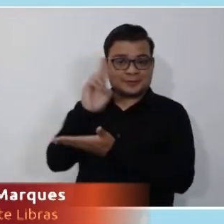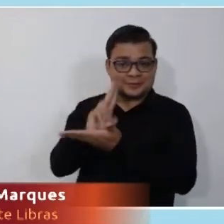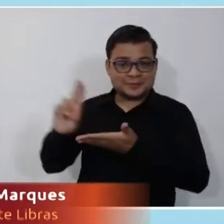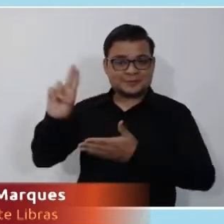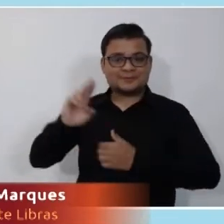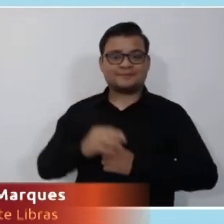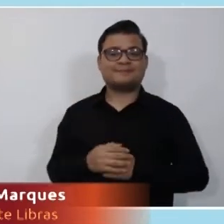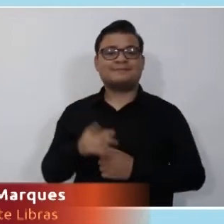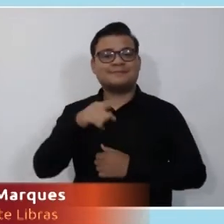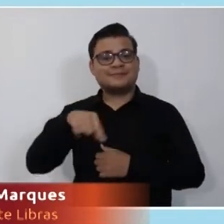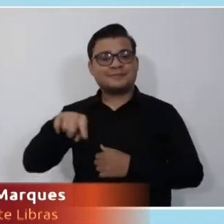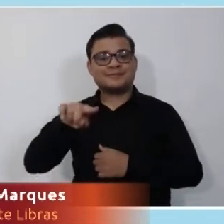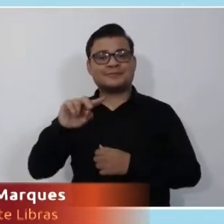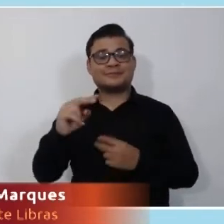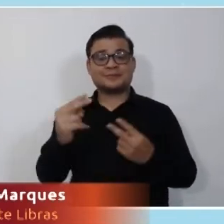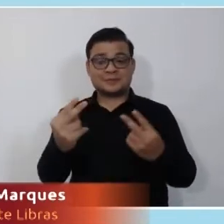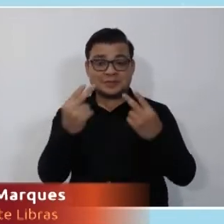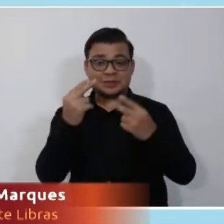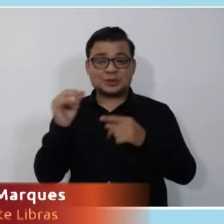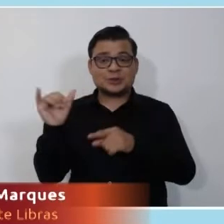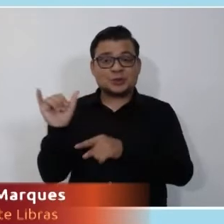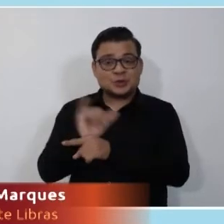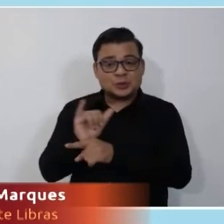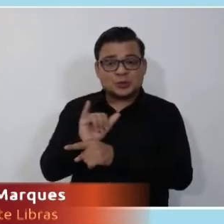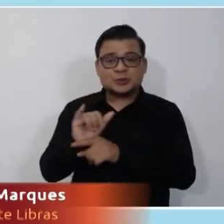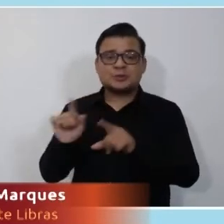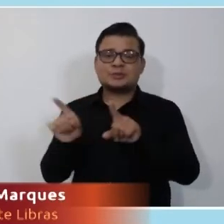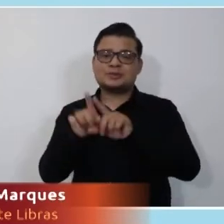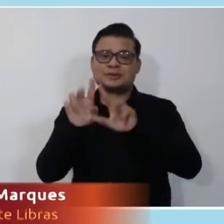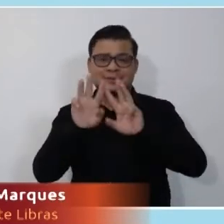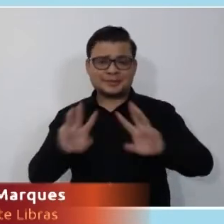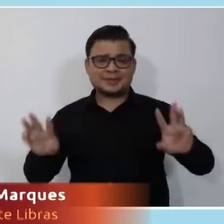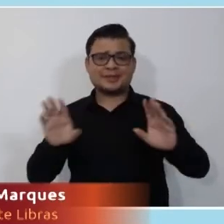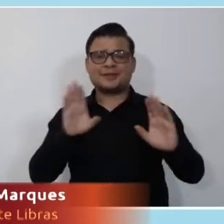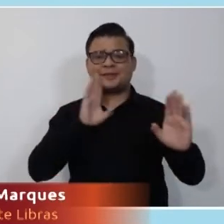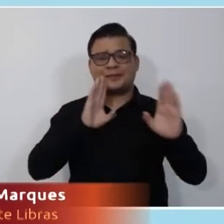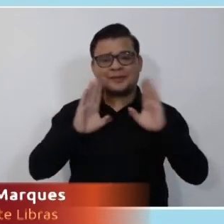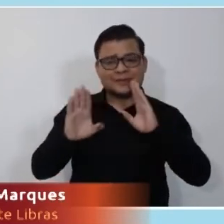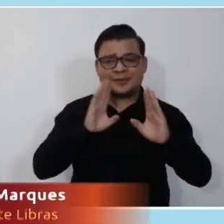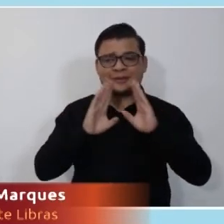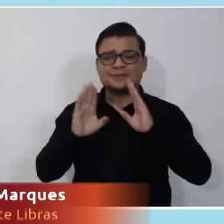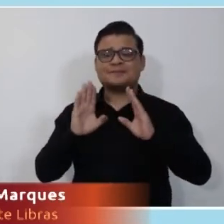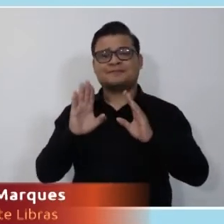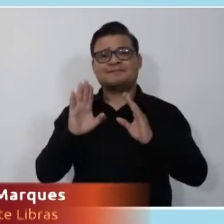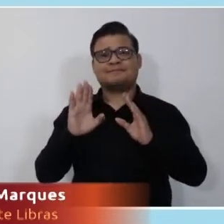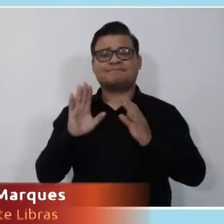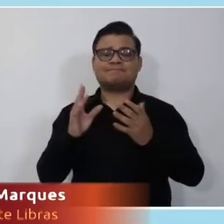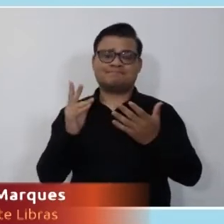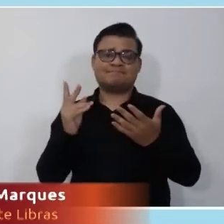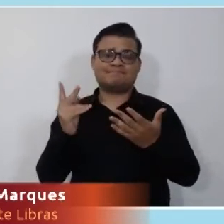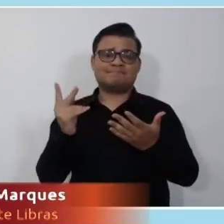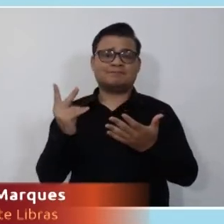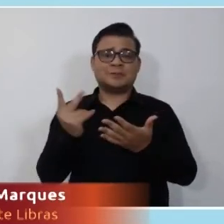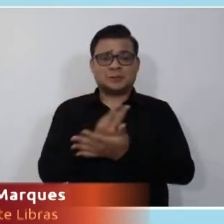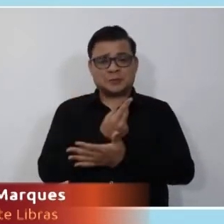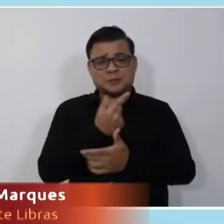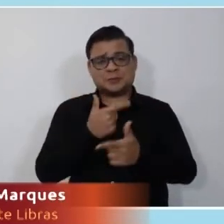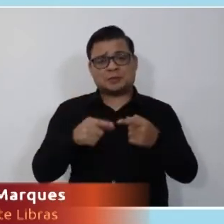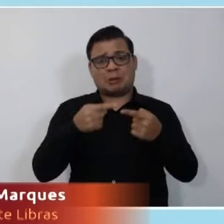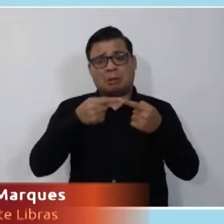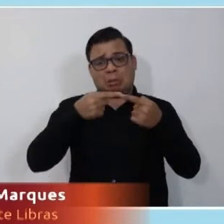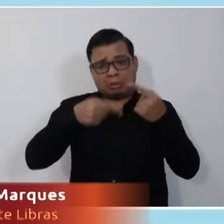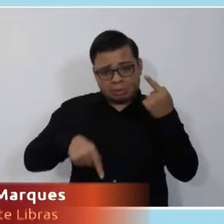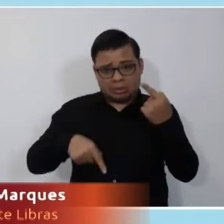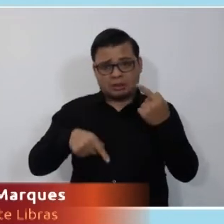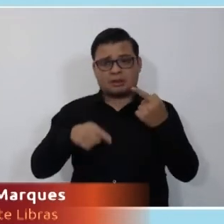nossos espectadores no YouTube, no nosso site, no Facebook. Estamos com alguma instabilidade na